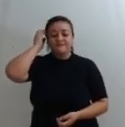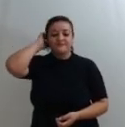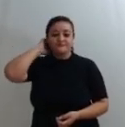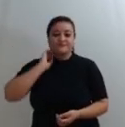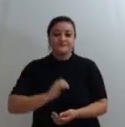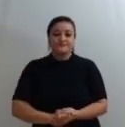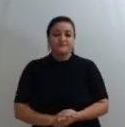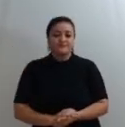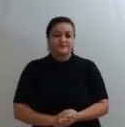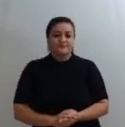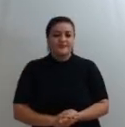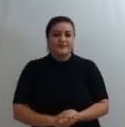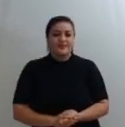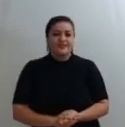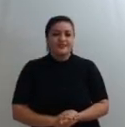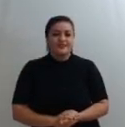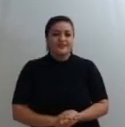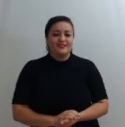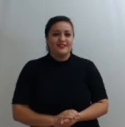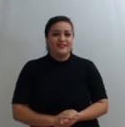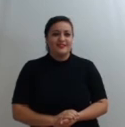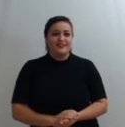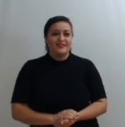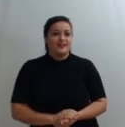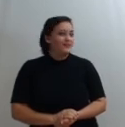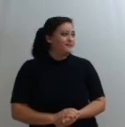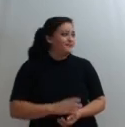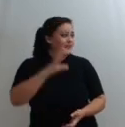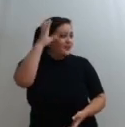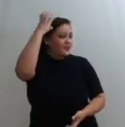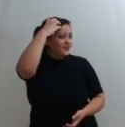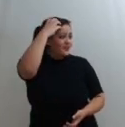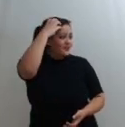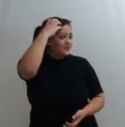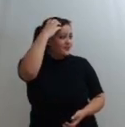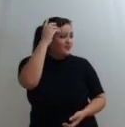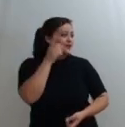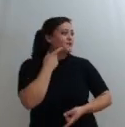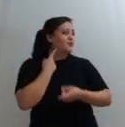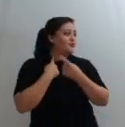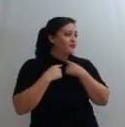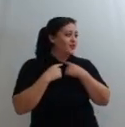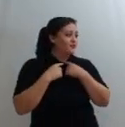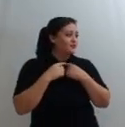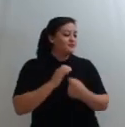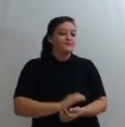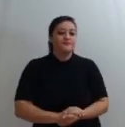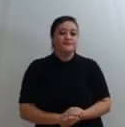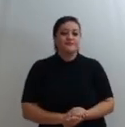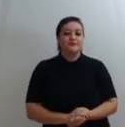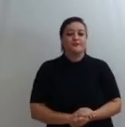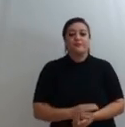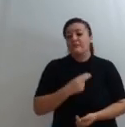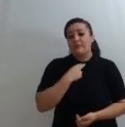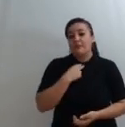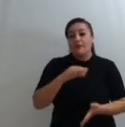condições pessoais que façam presumir que o liberado não voltará a delinquir. Portanto, não se pode ler